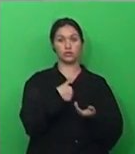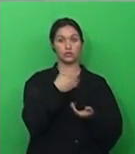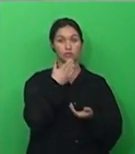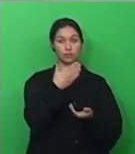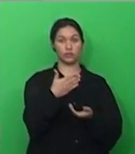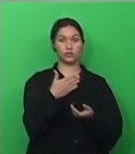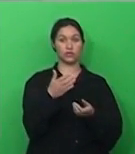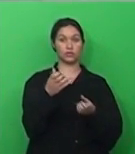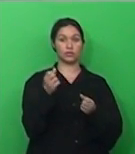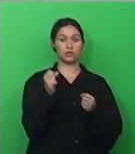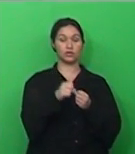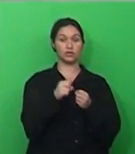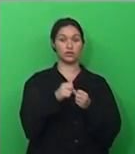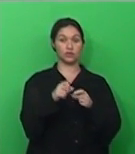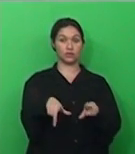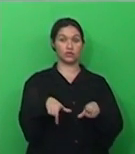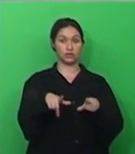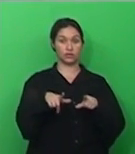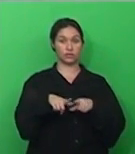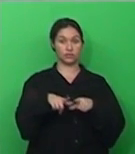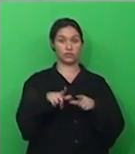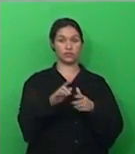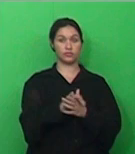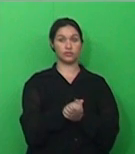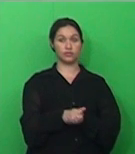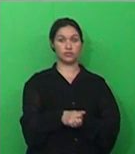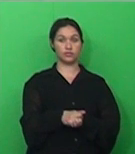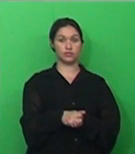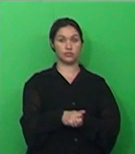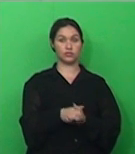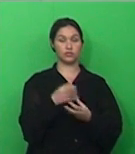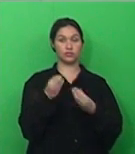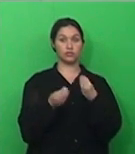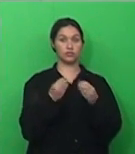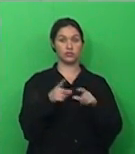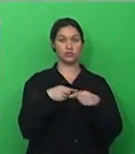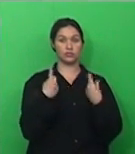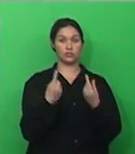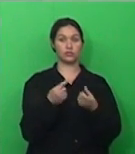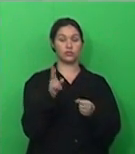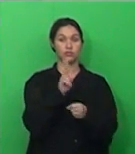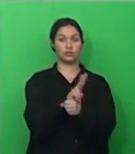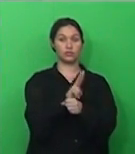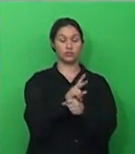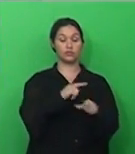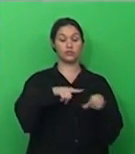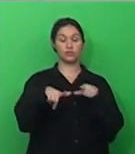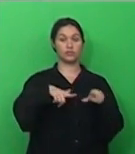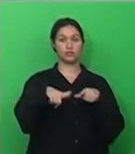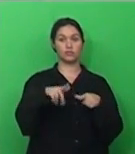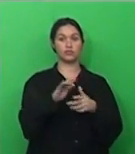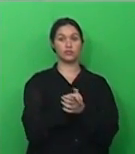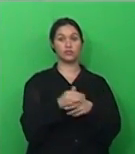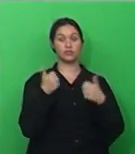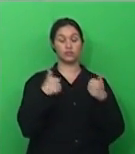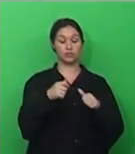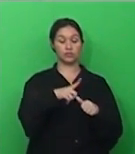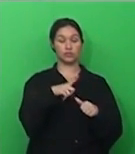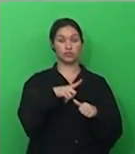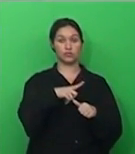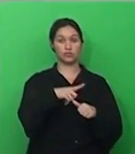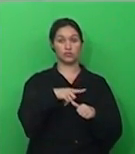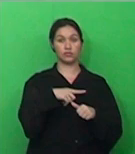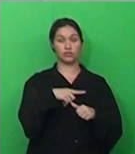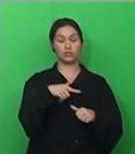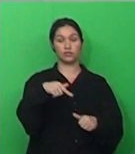amanhã o requerimento ao Executivo, para ver que de forma está fiscalizando este tipo de trabalho. Precisamos ter mais qualidade de vida das